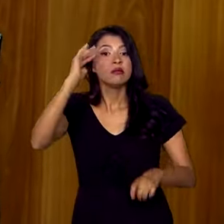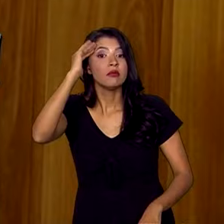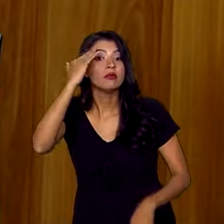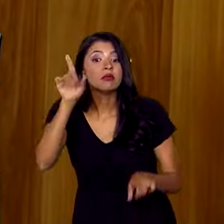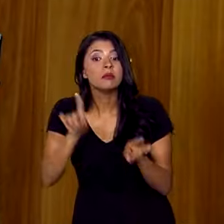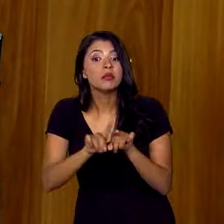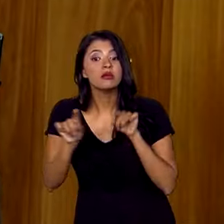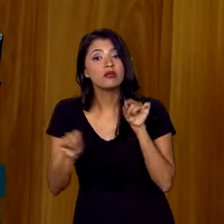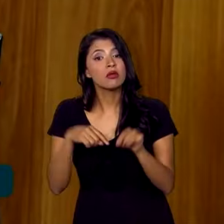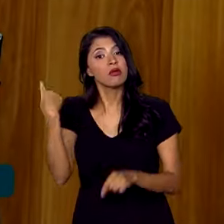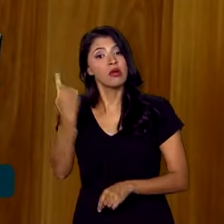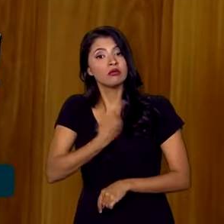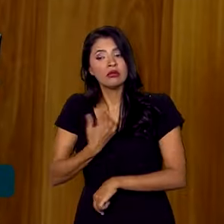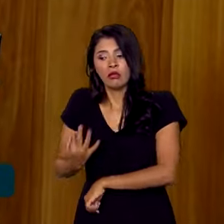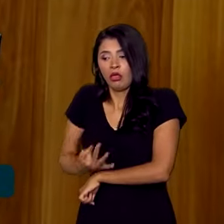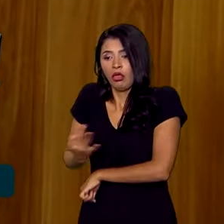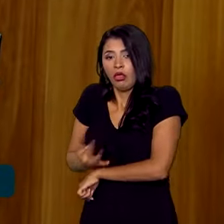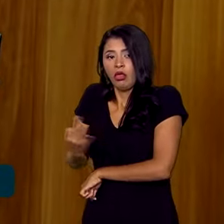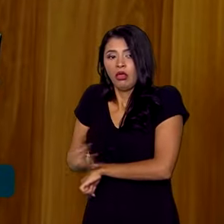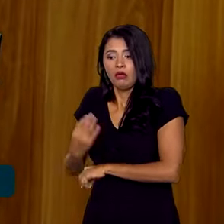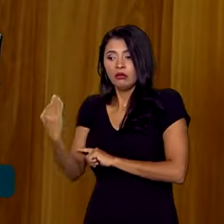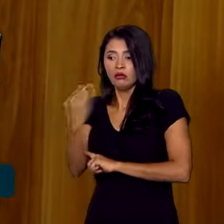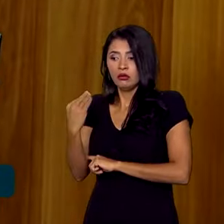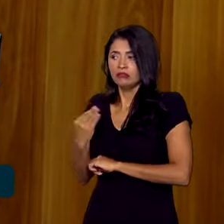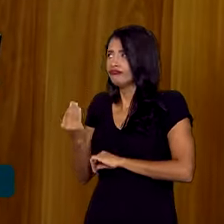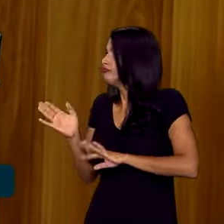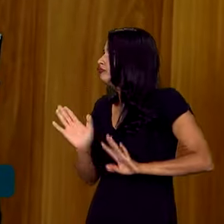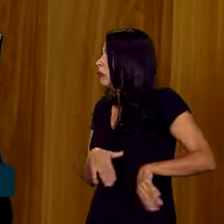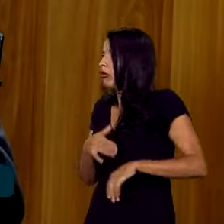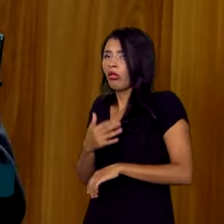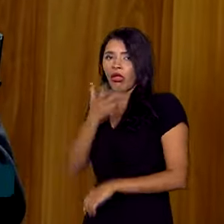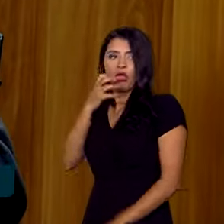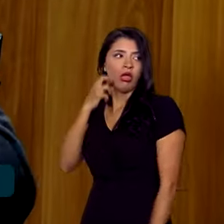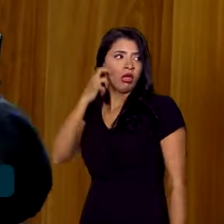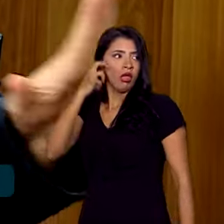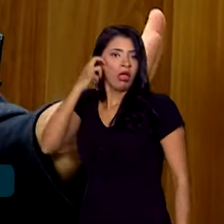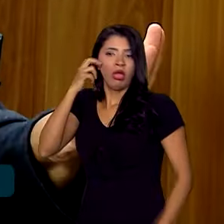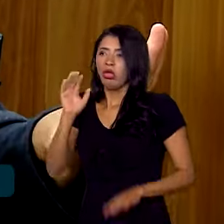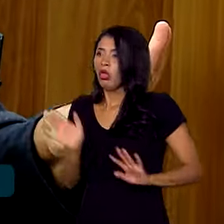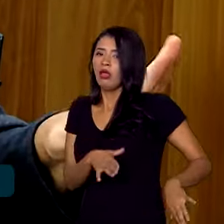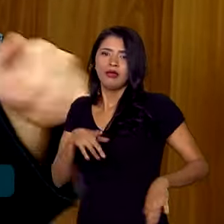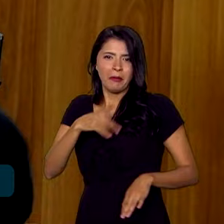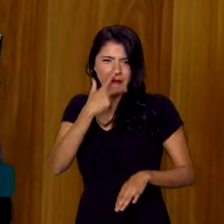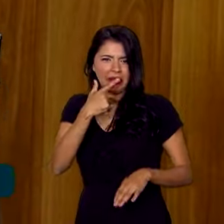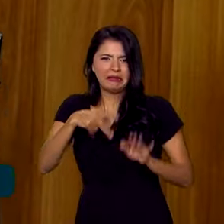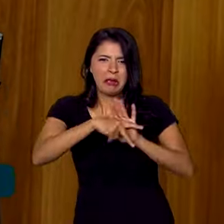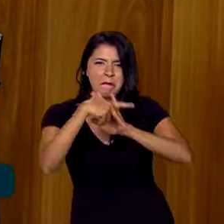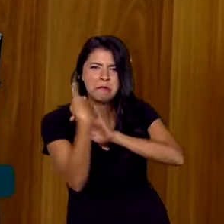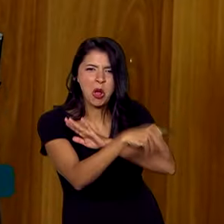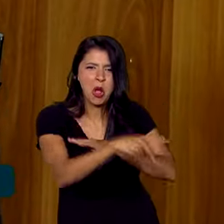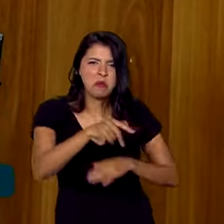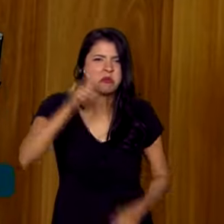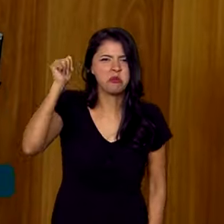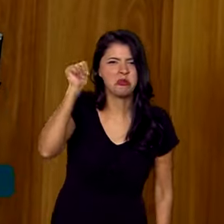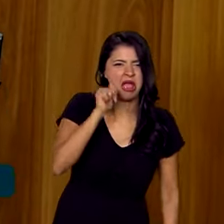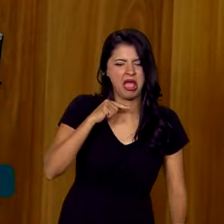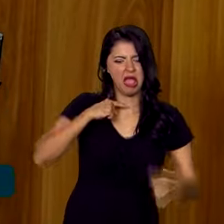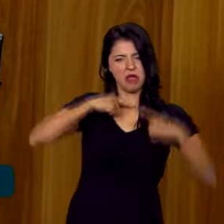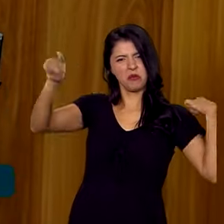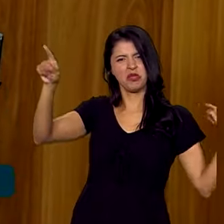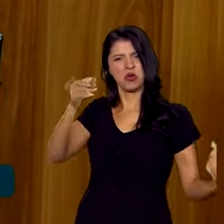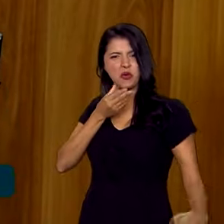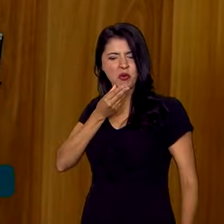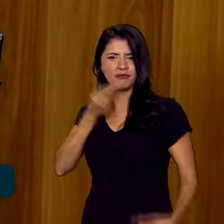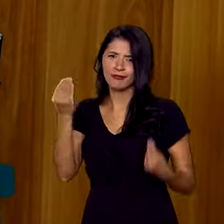que a gente é muito resistente às práticas de cuidado né a gente sempre o cuidado é muito coisa de mulher e não coisa de homem então é muito